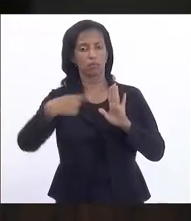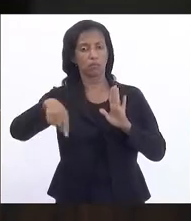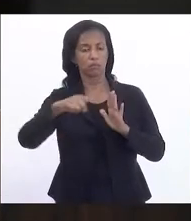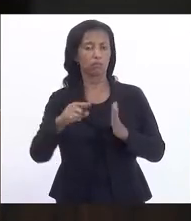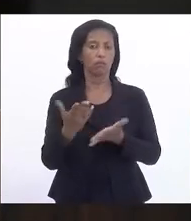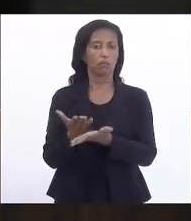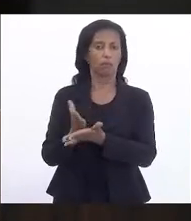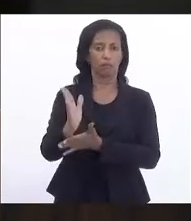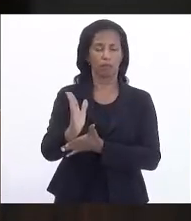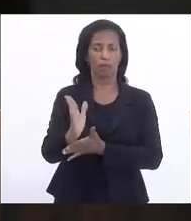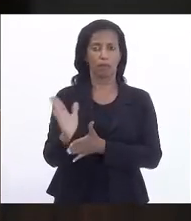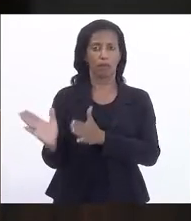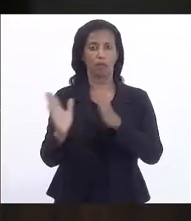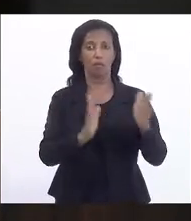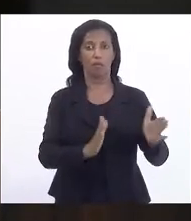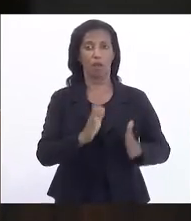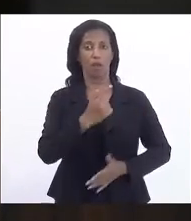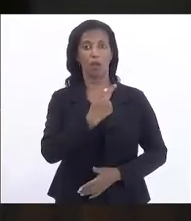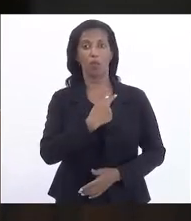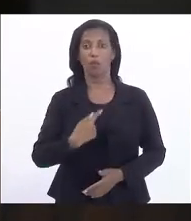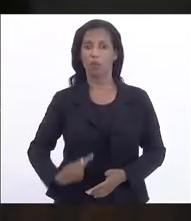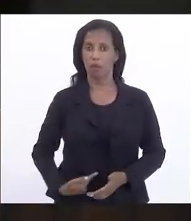como aprovado vai ao governador